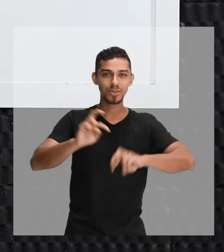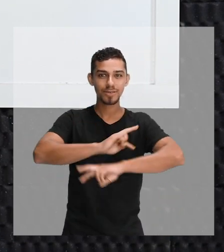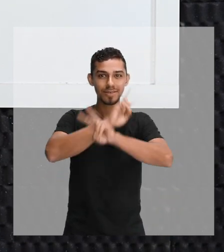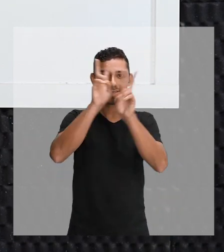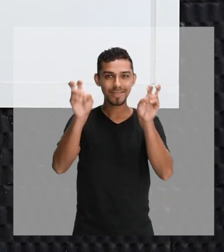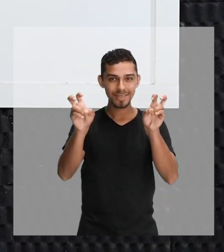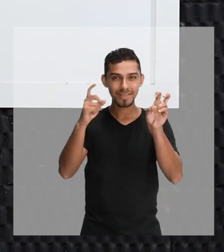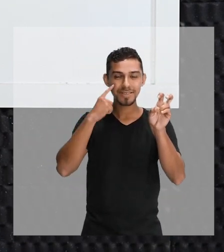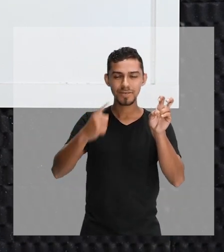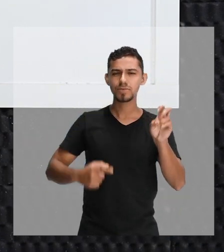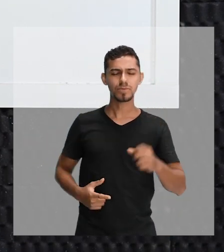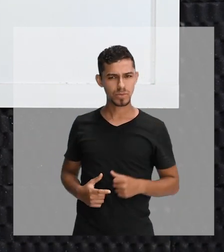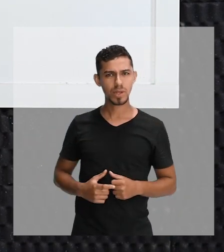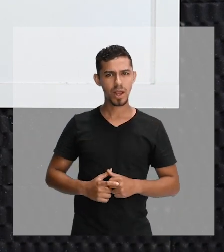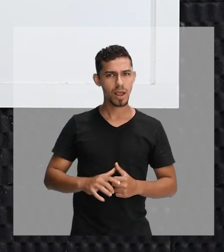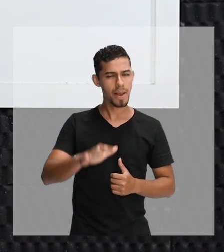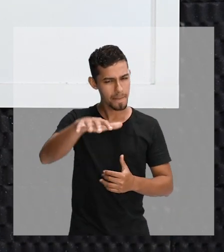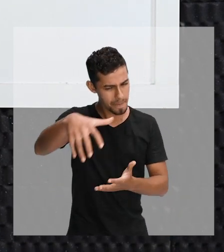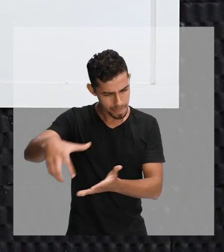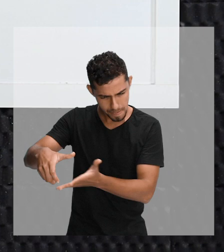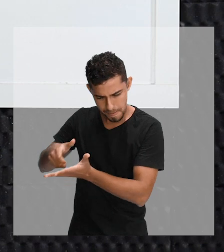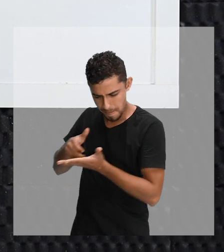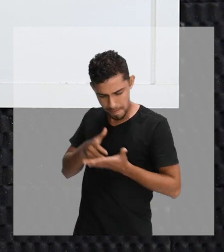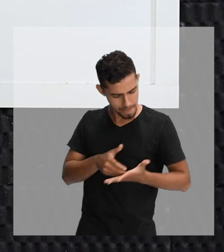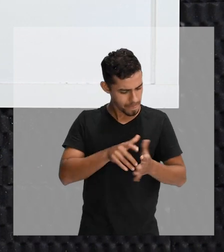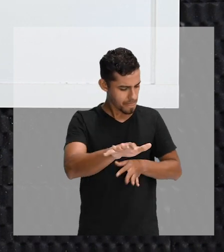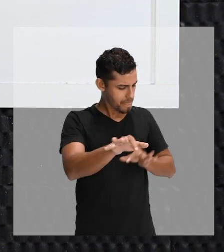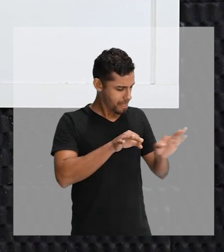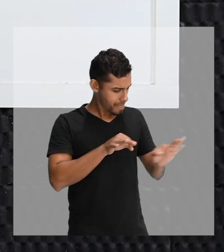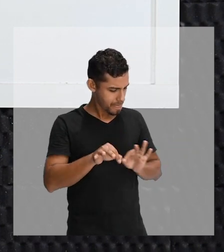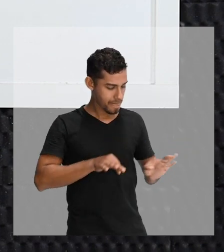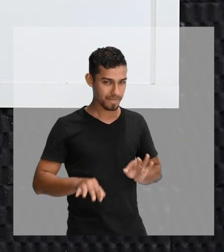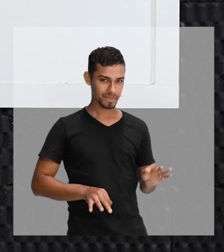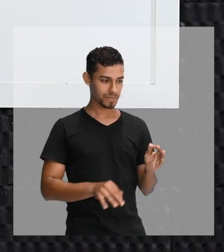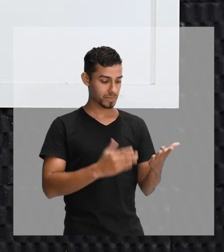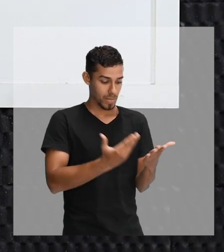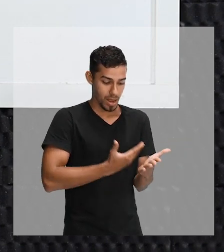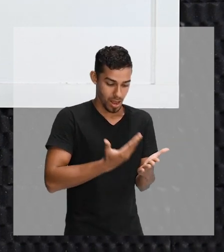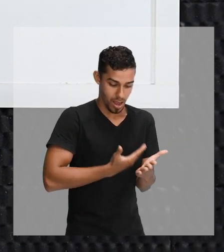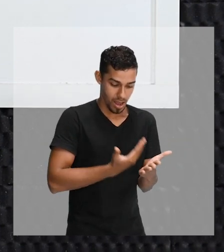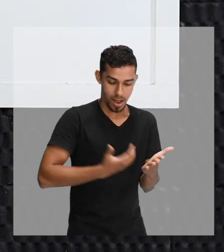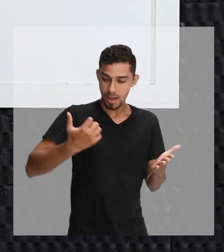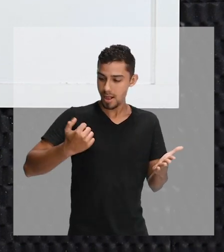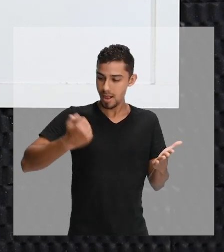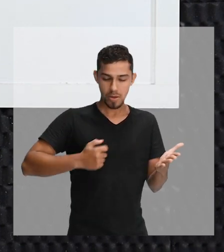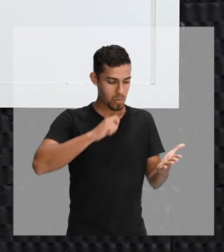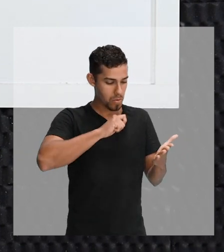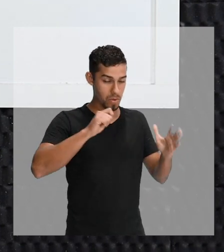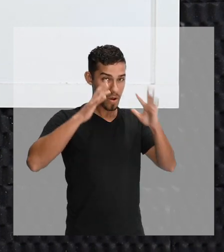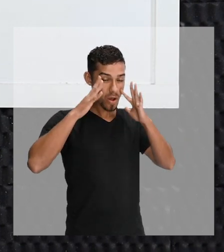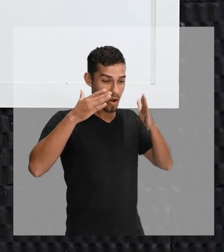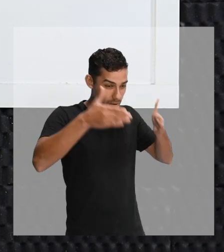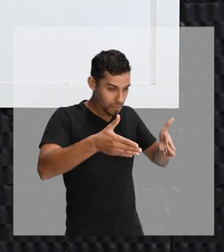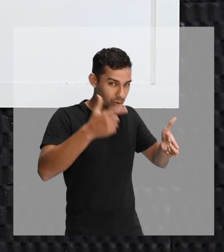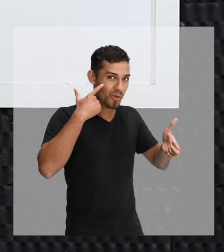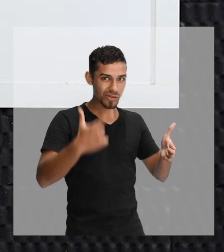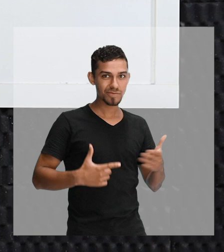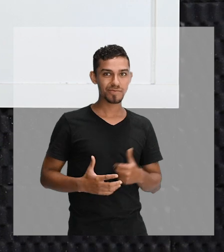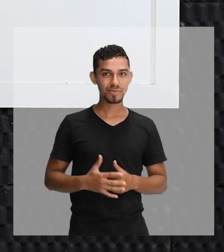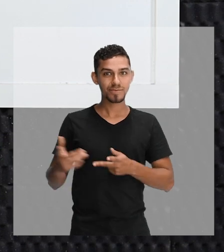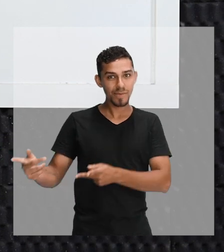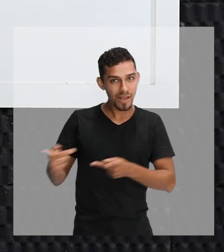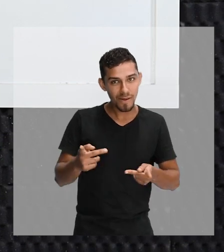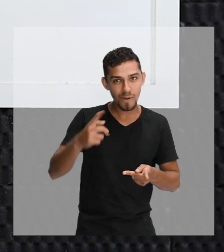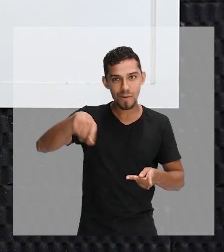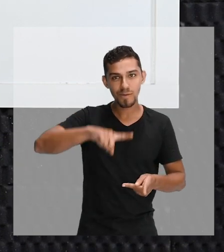convidar a pegar todo o teu material, colocar ali tudo certinho, porque nós precisamos do teu foco. Então, eu conto com